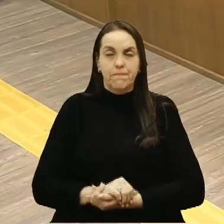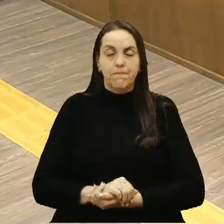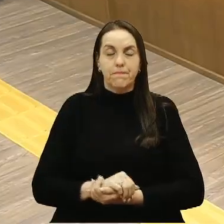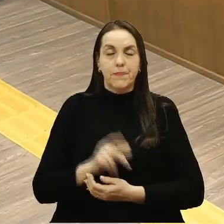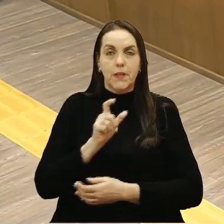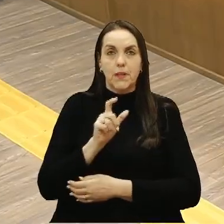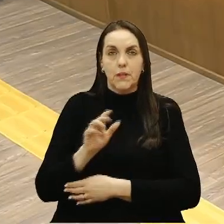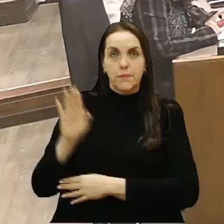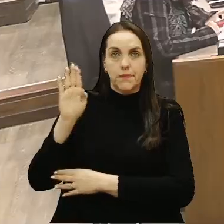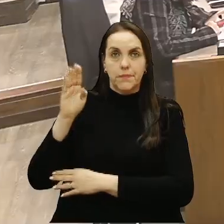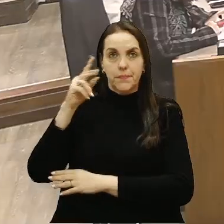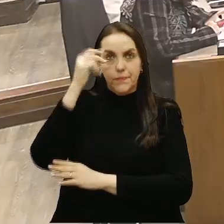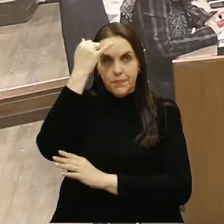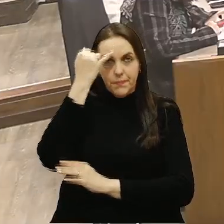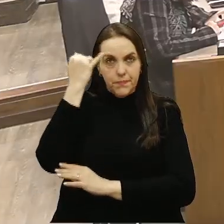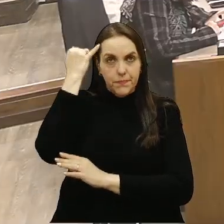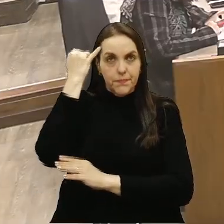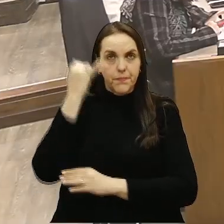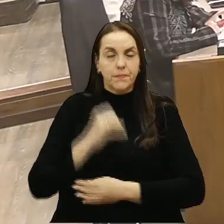Vereador D'Ambrosio.